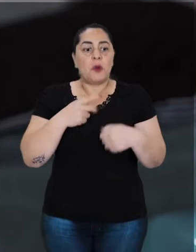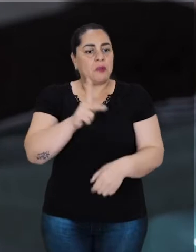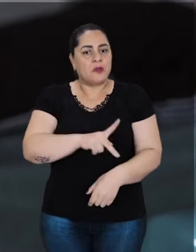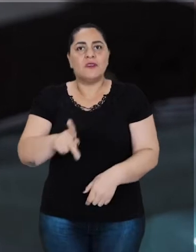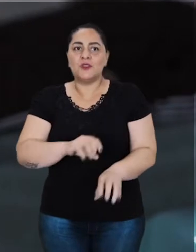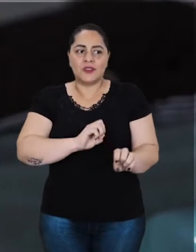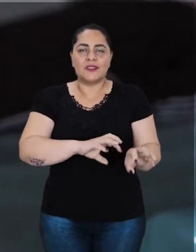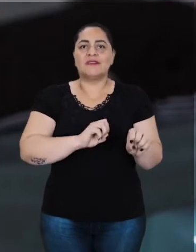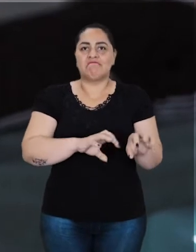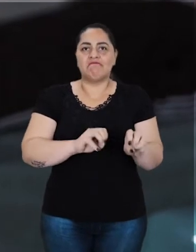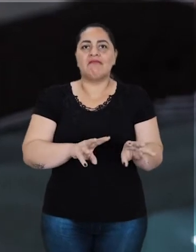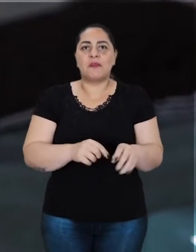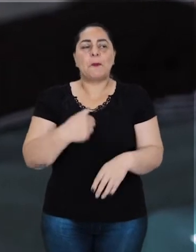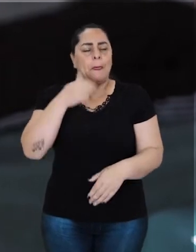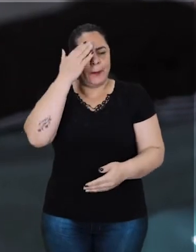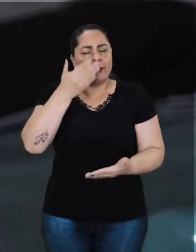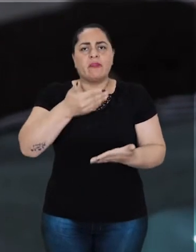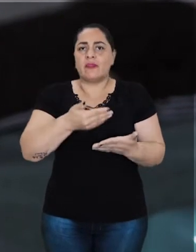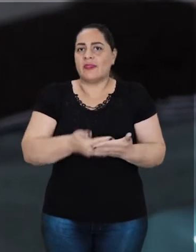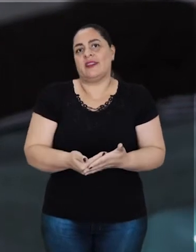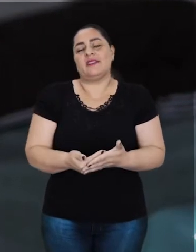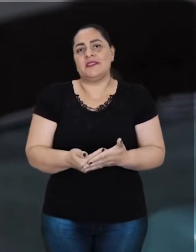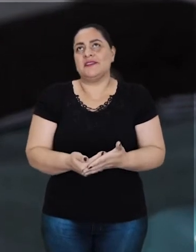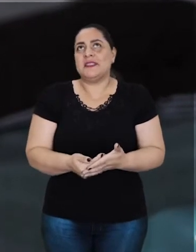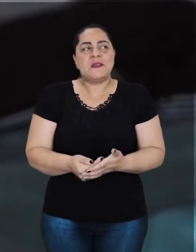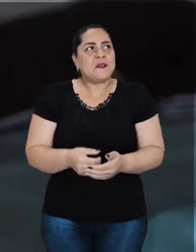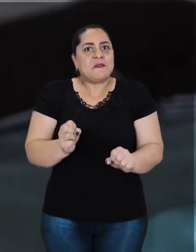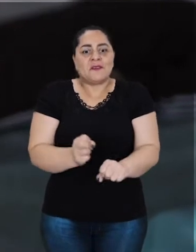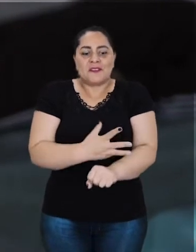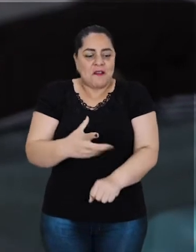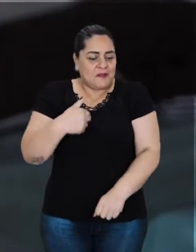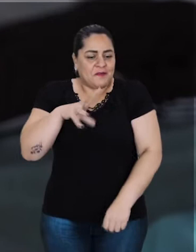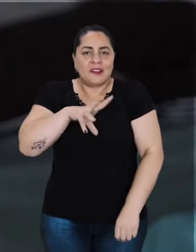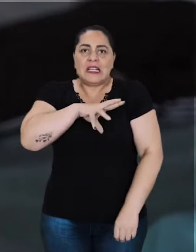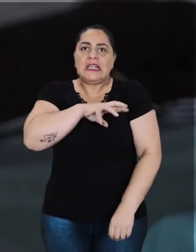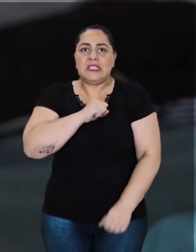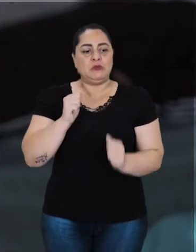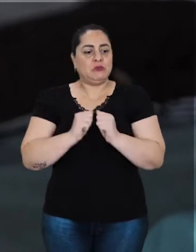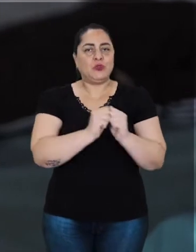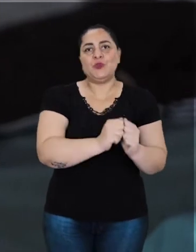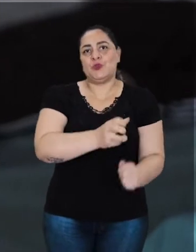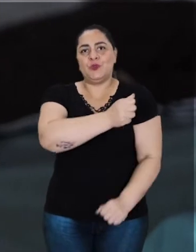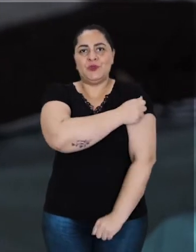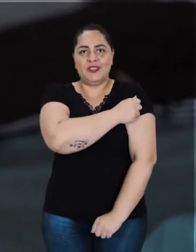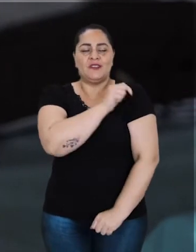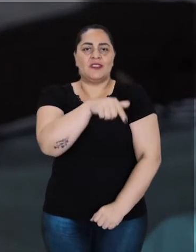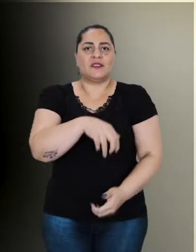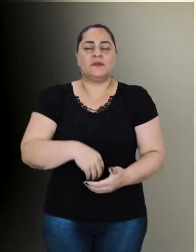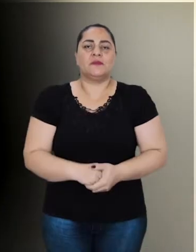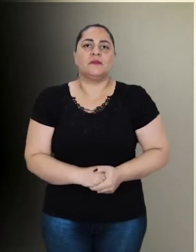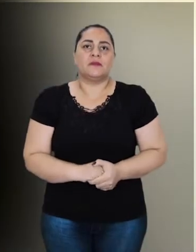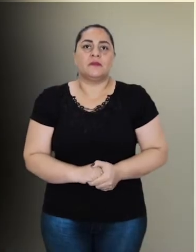formando novos enfermeiros. E sem dúvida essa é uma das partes mais empolgantes, porque eu amo estar com os alunos em sala de